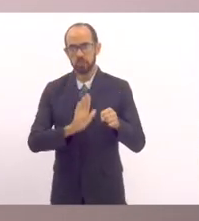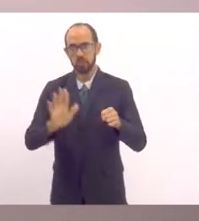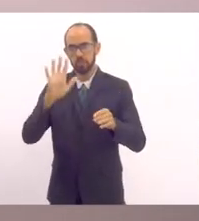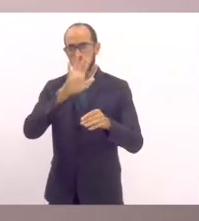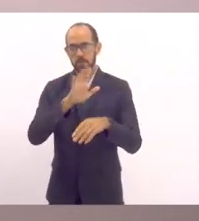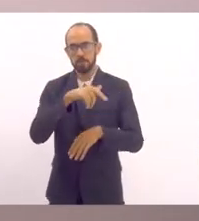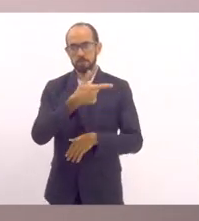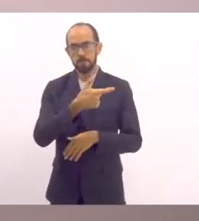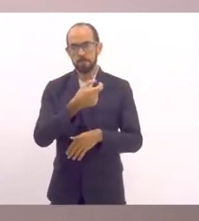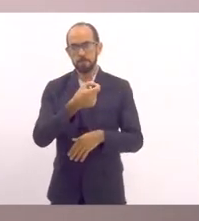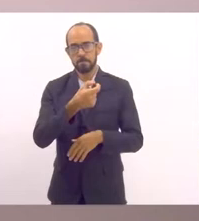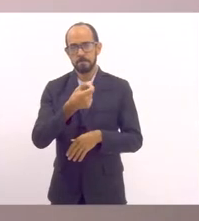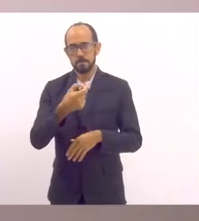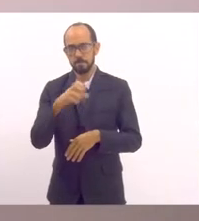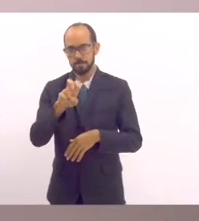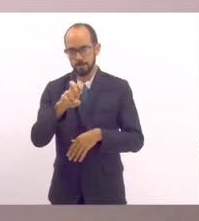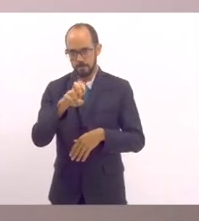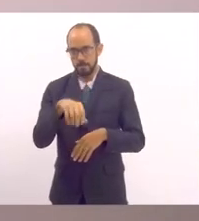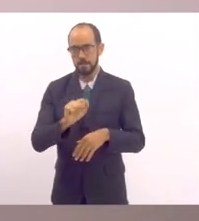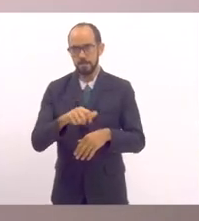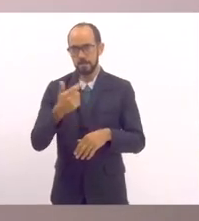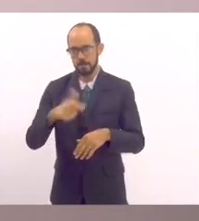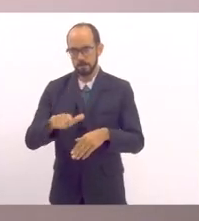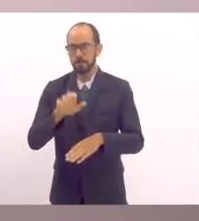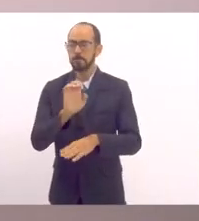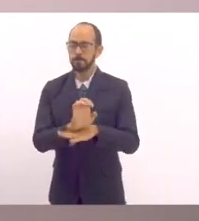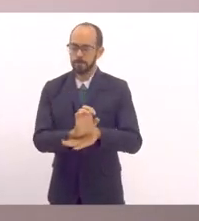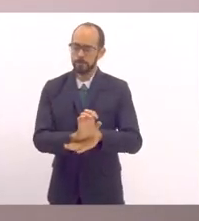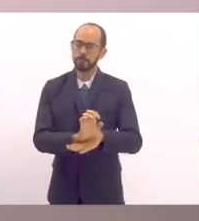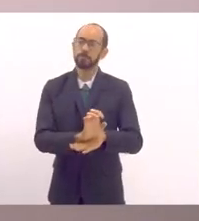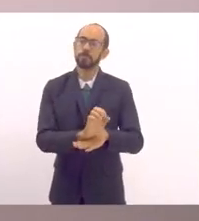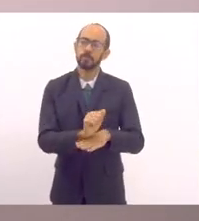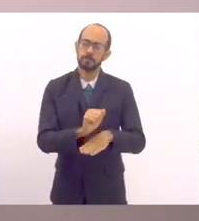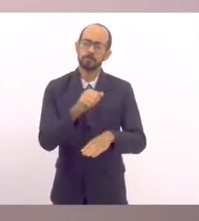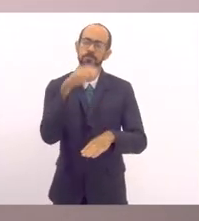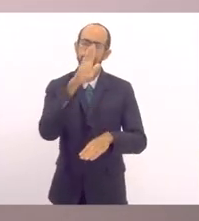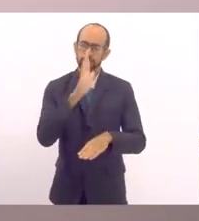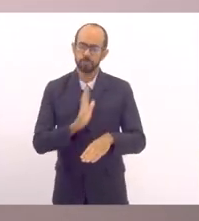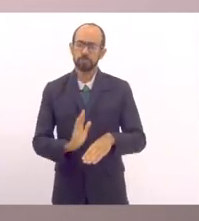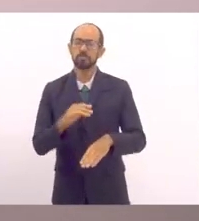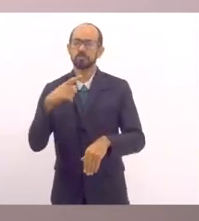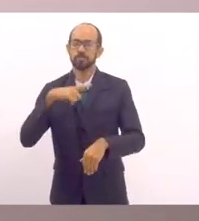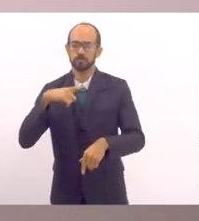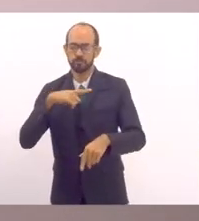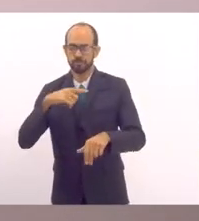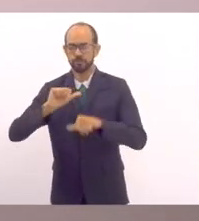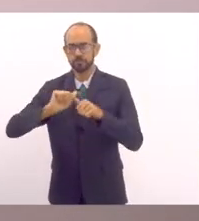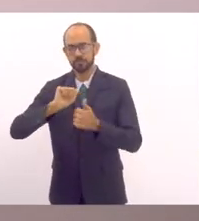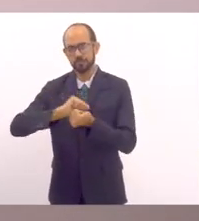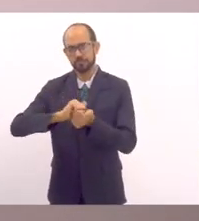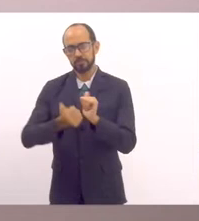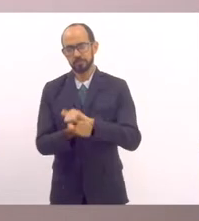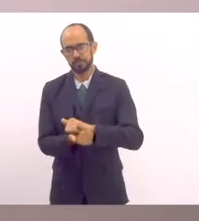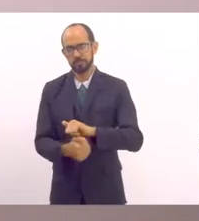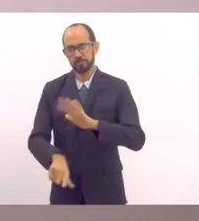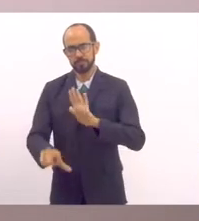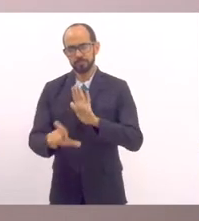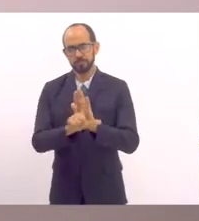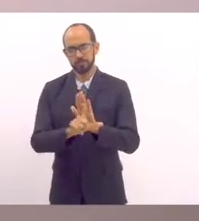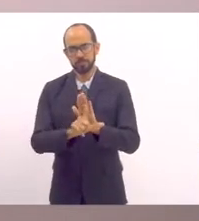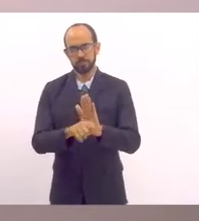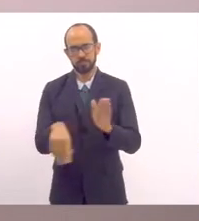de 2005. Muitos outros estados do país já transformaram essa lei, já adaptaram essa lei para as